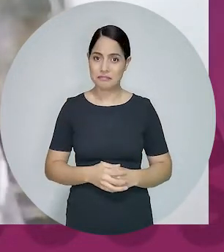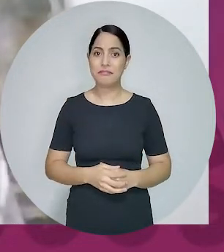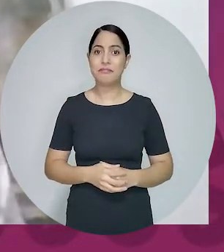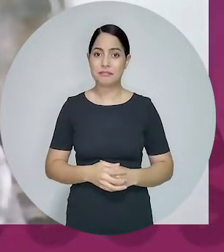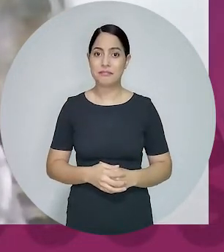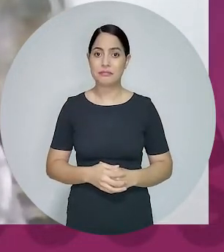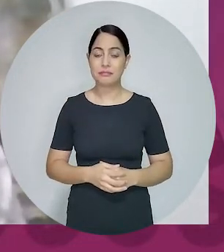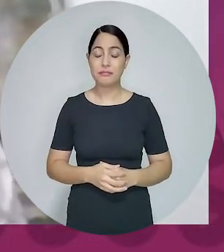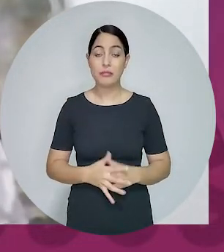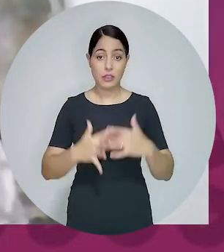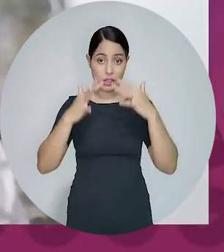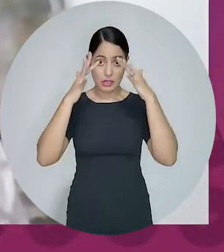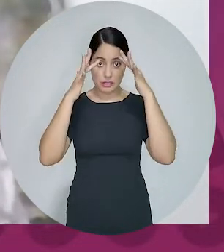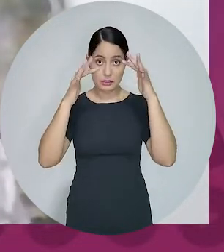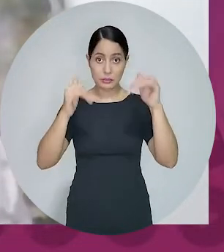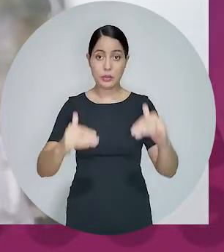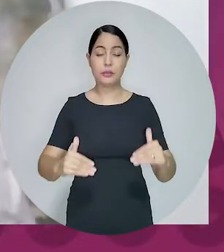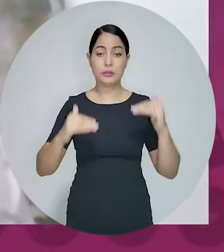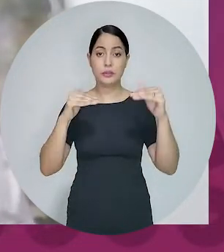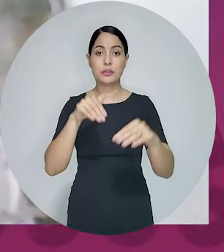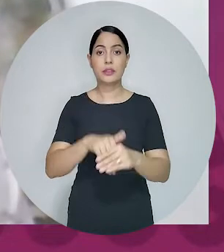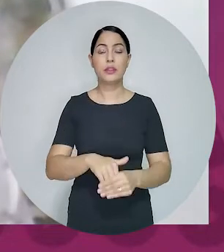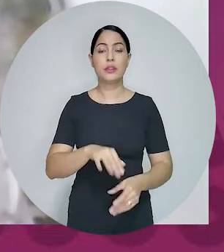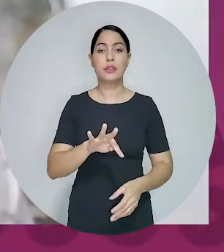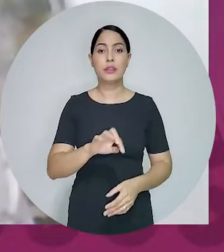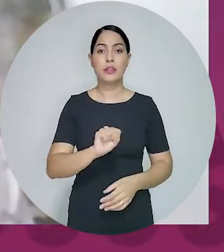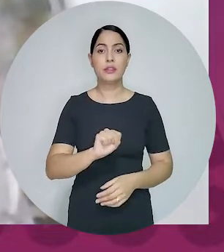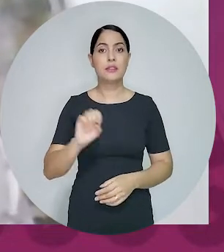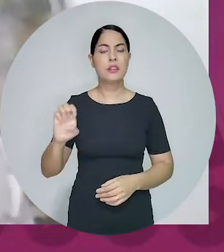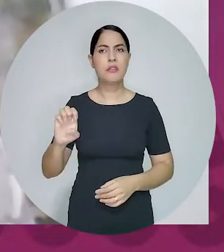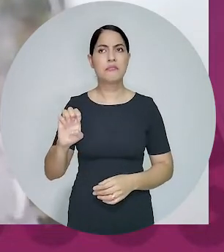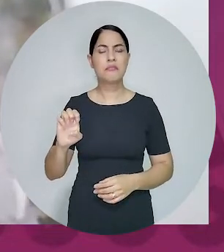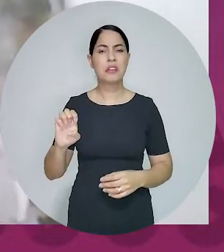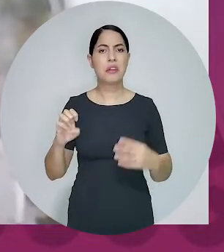No Tribunal Superior Eleitoral, nós